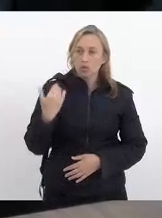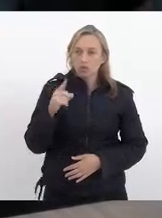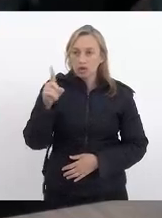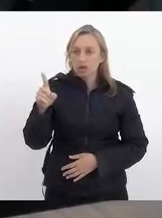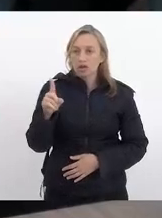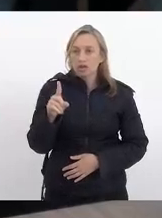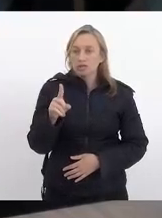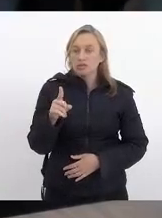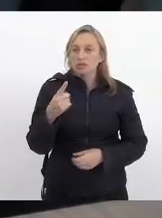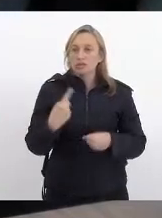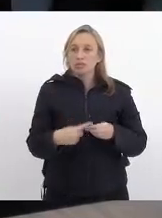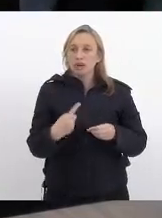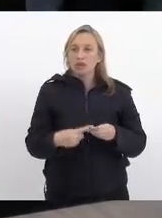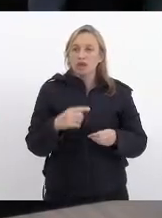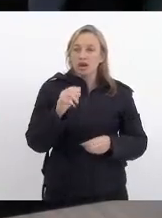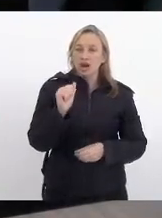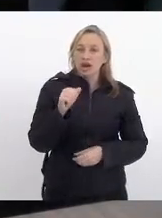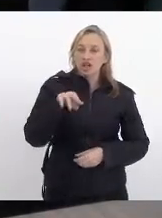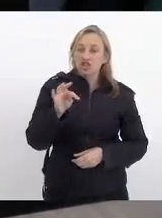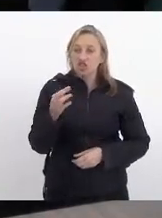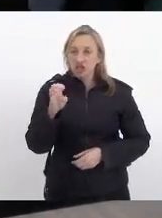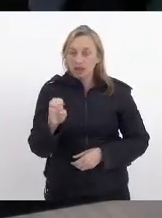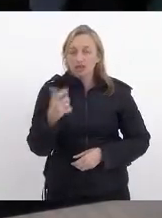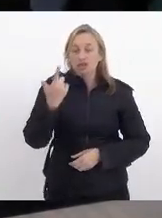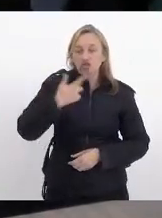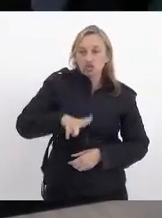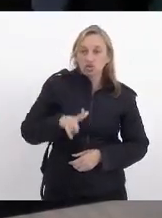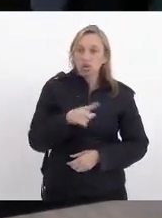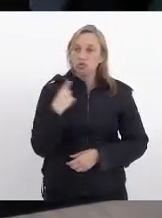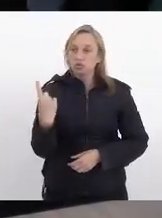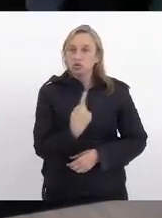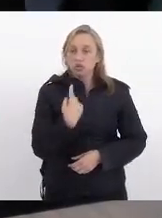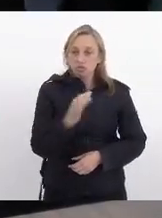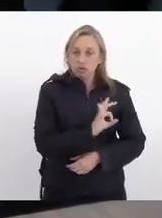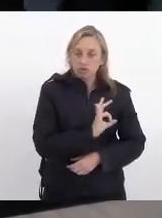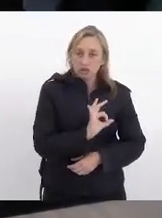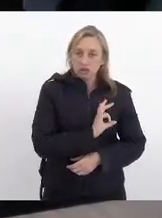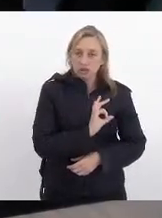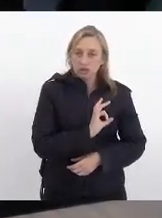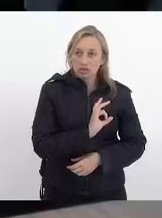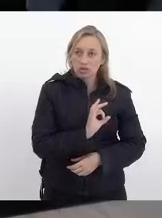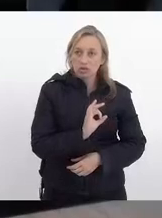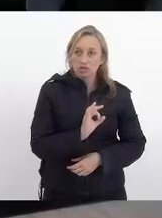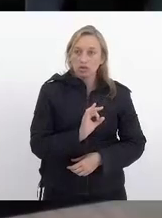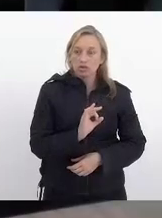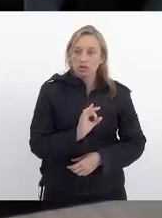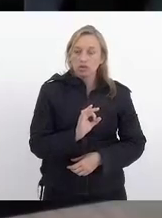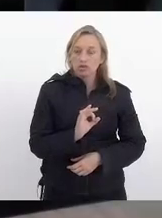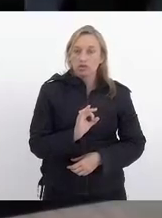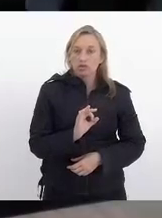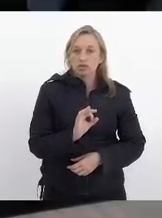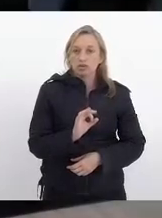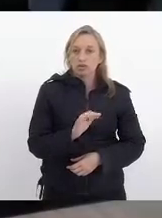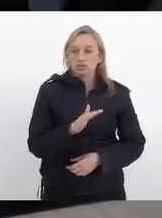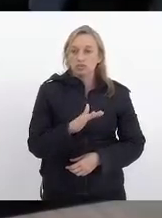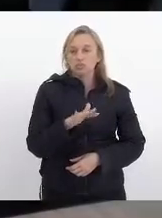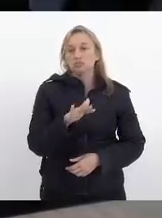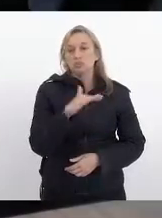lá no bairro Anchieta mais uma vez os nossos policiais sendo covardemente